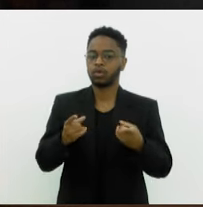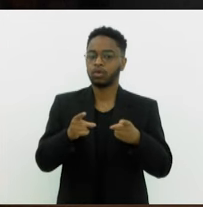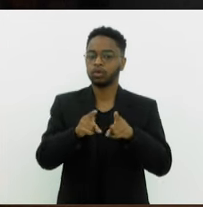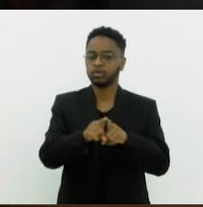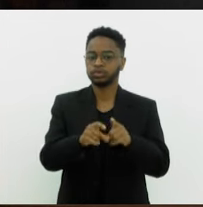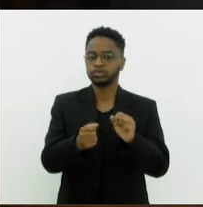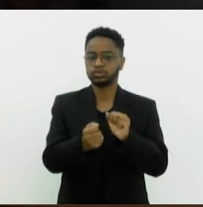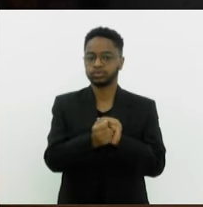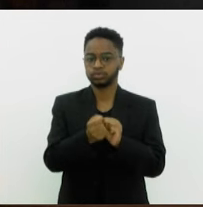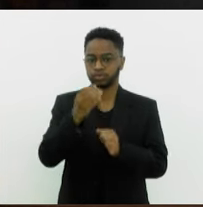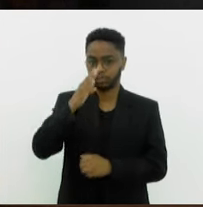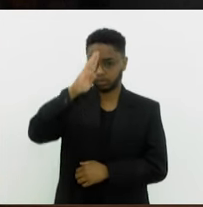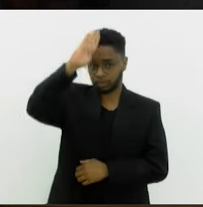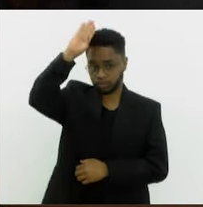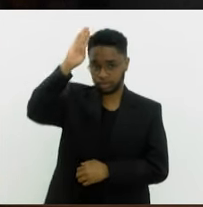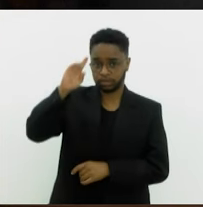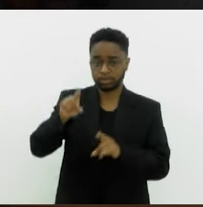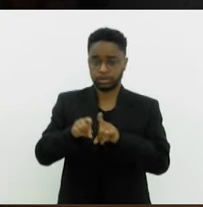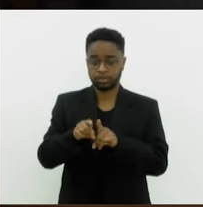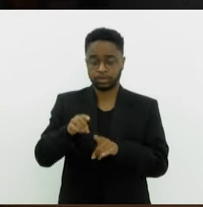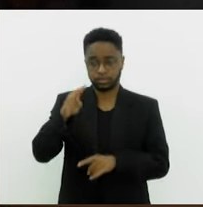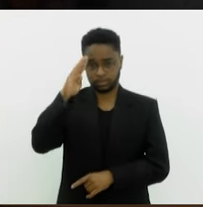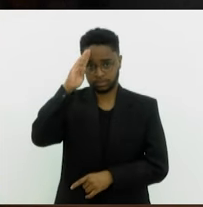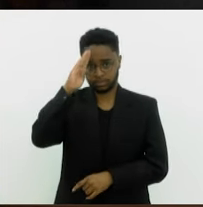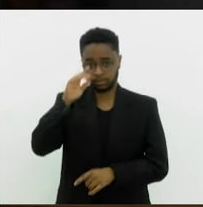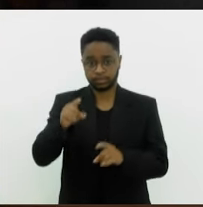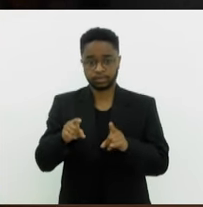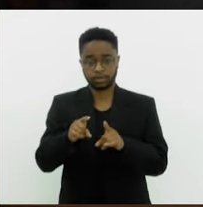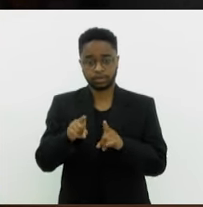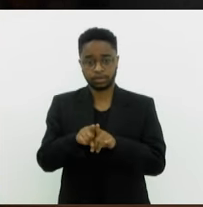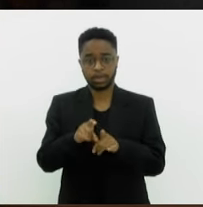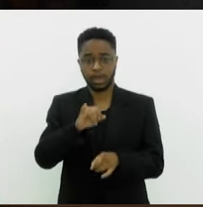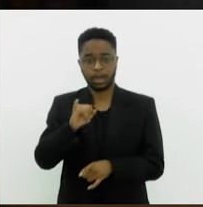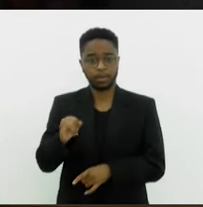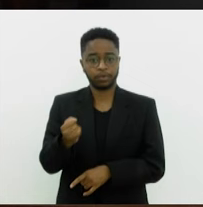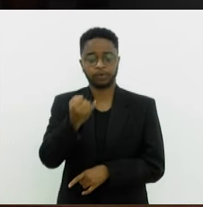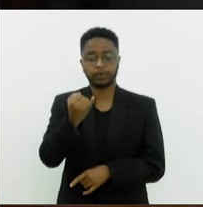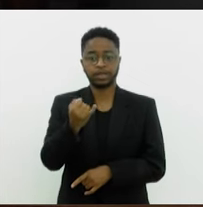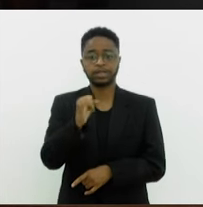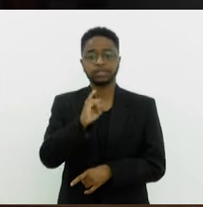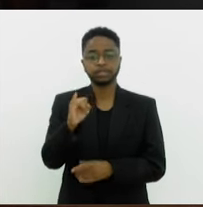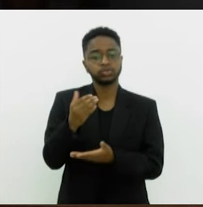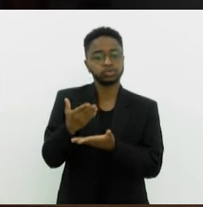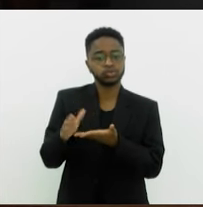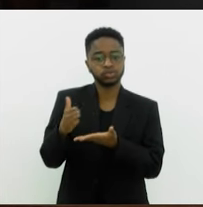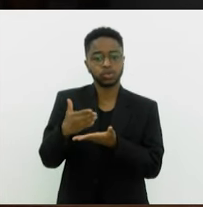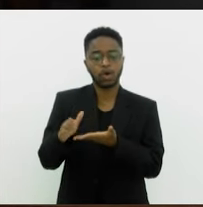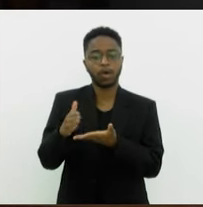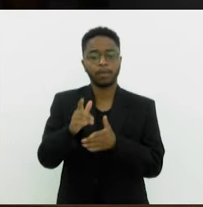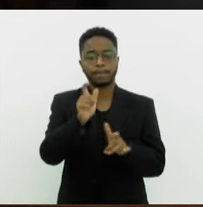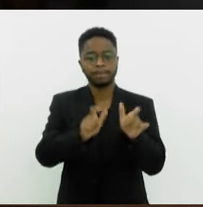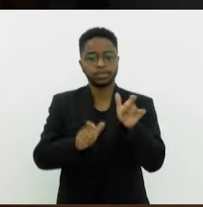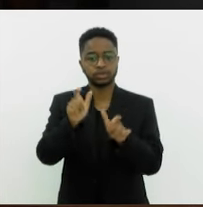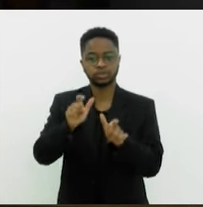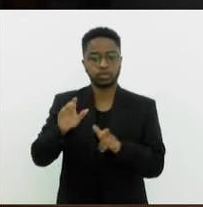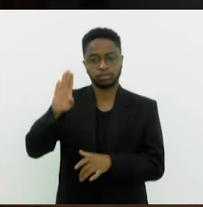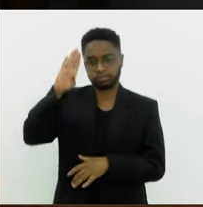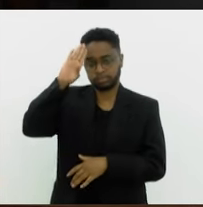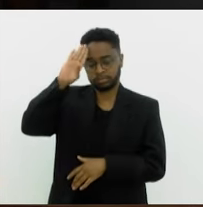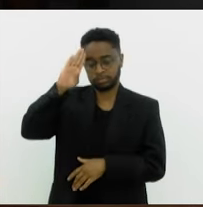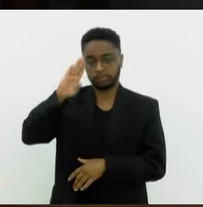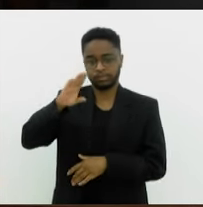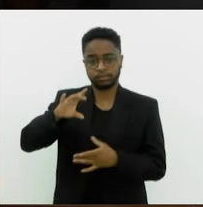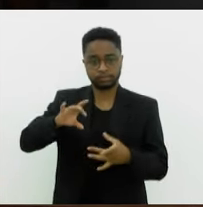de Bombeiros Militar do Estado do Rio de Janeiro para aproveitamento dos excedentes do alistamento para a prestação do serviço